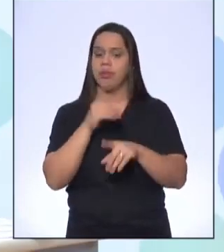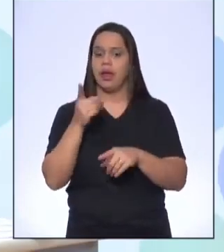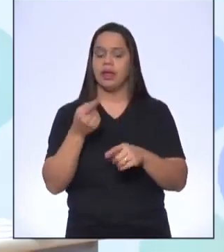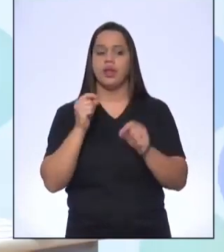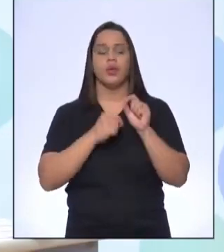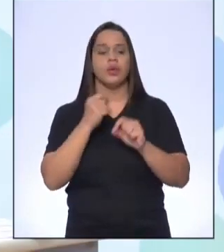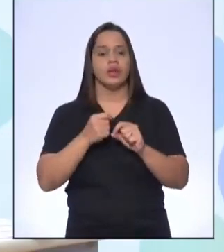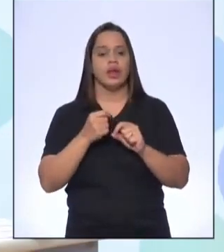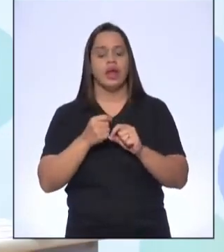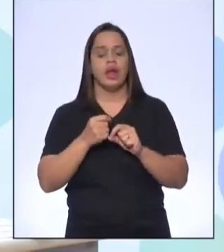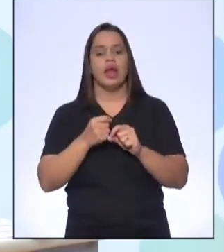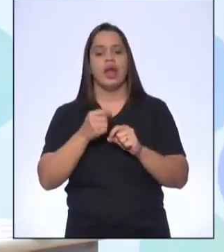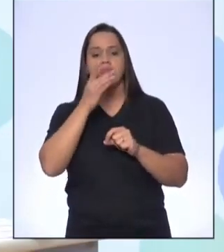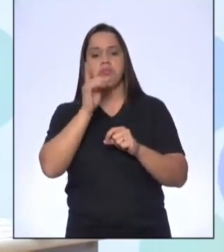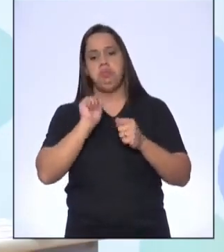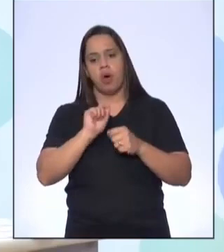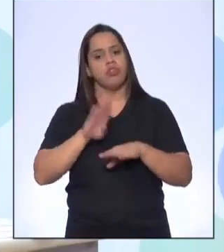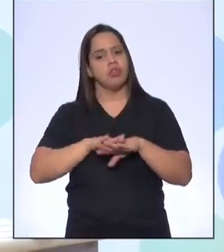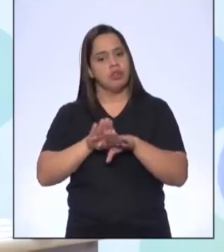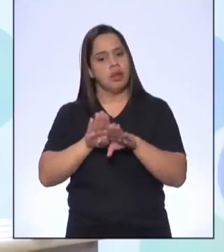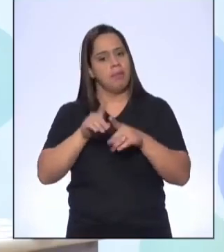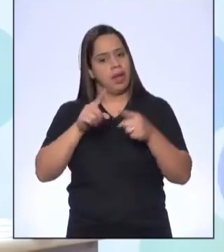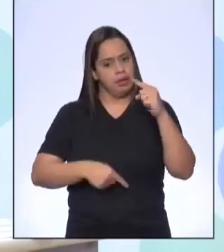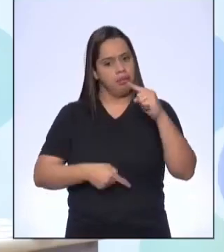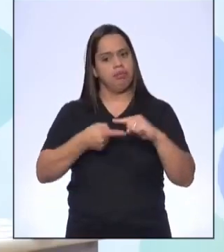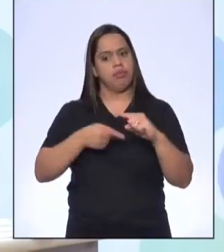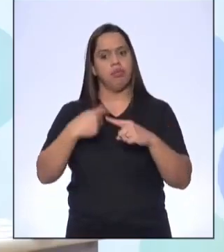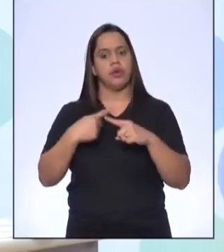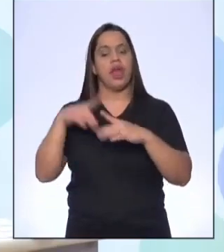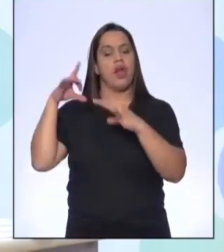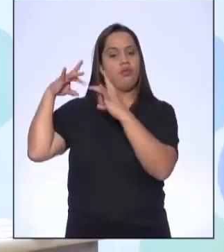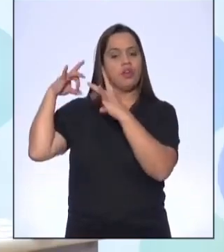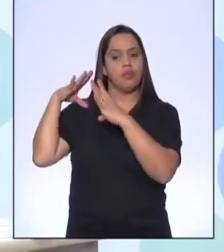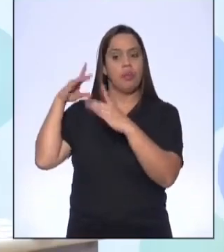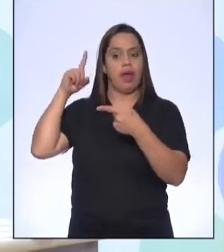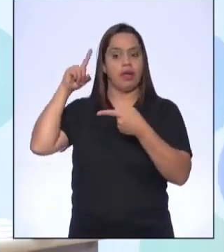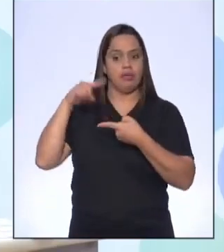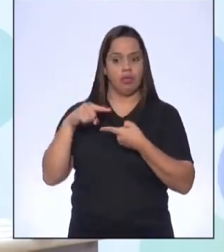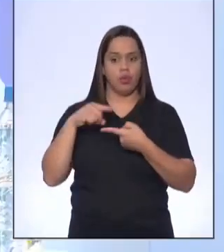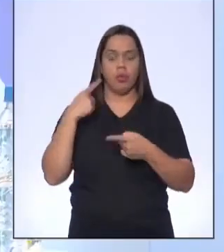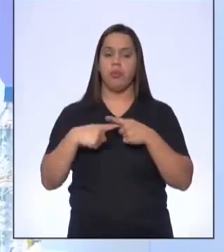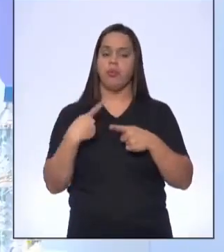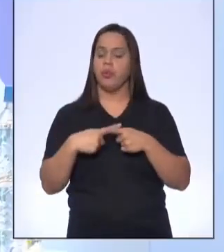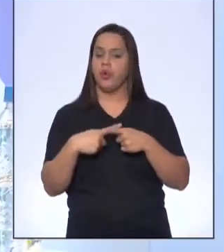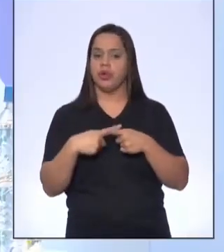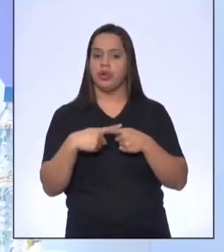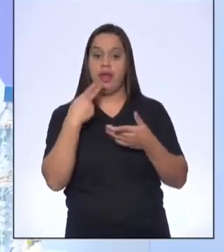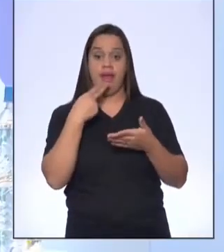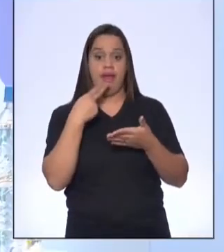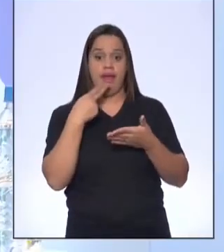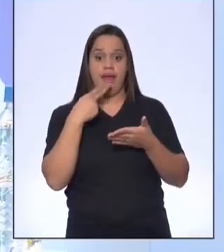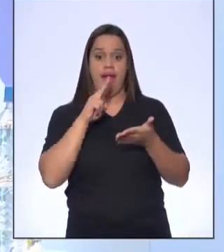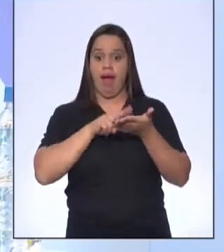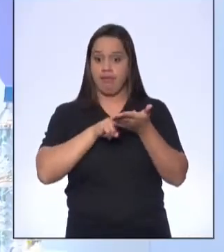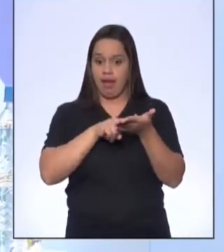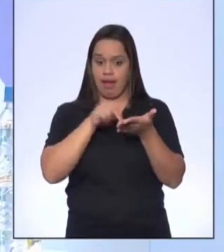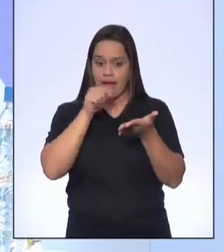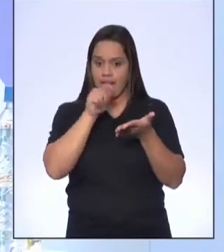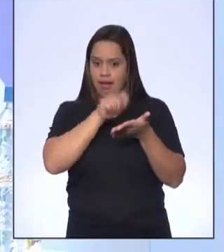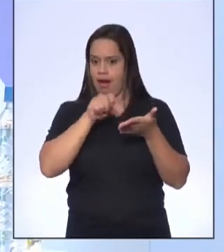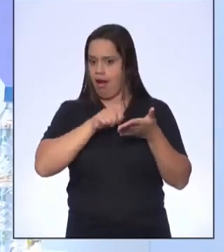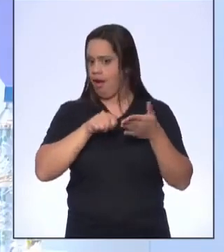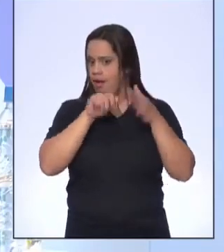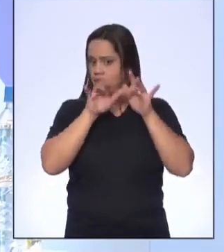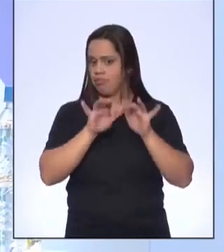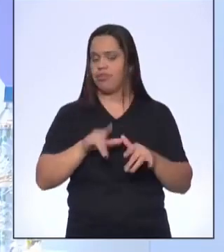reduzida. Sim, da seguinte forma. É um feedback. É um feedback de maneira mais curta. Porque a carta ela é feita uma edição. Exatamente. Por conta